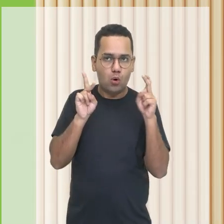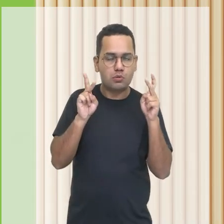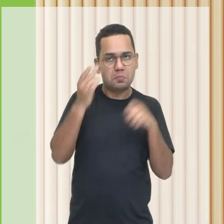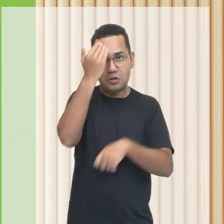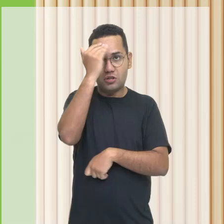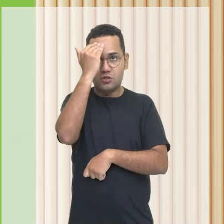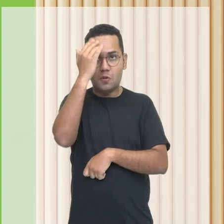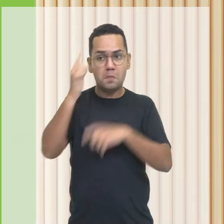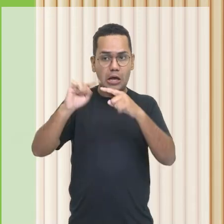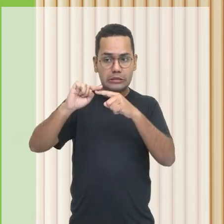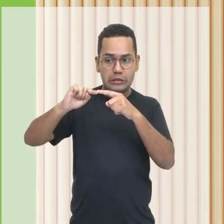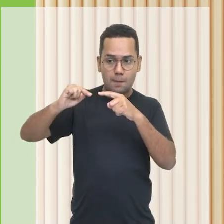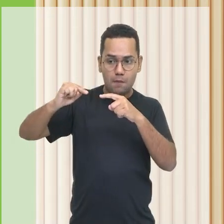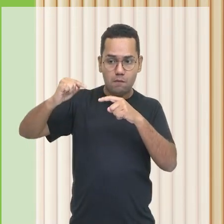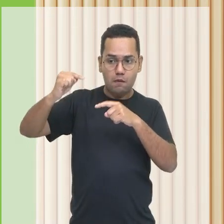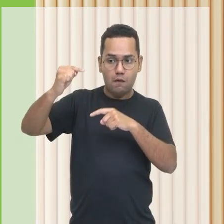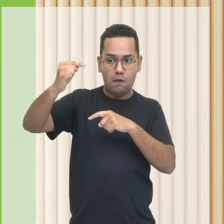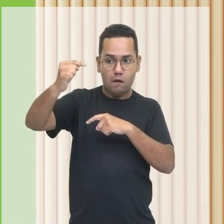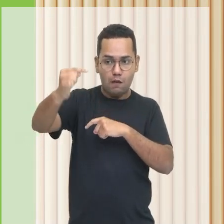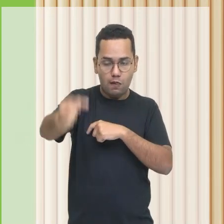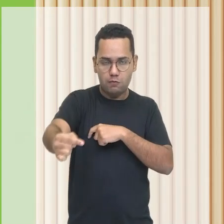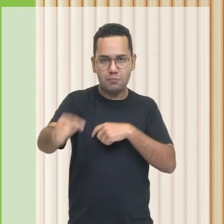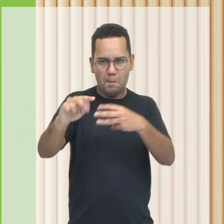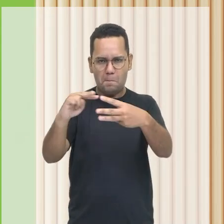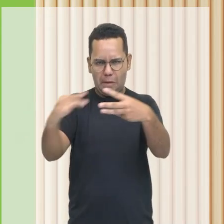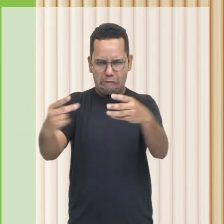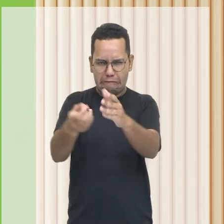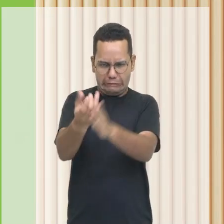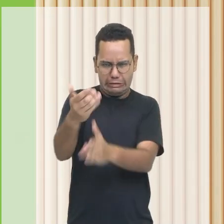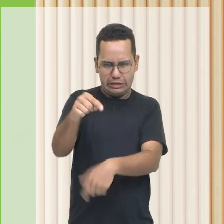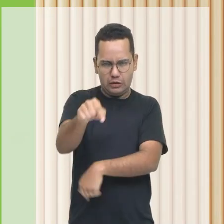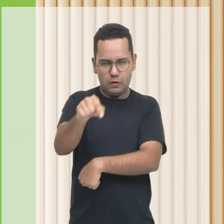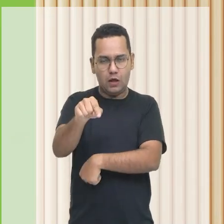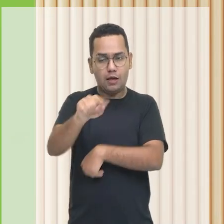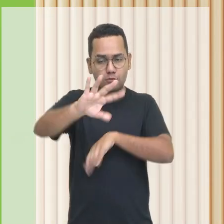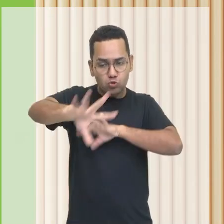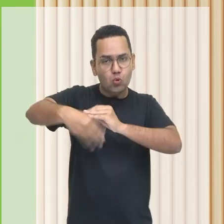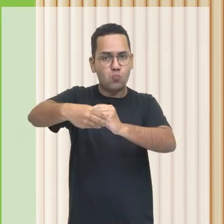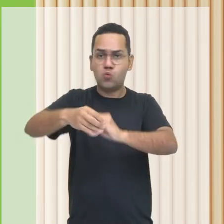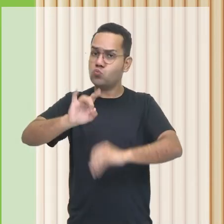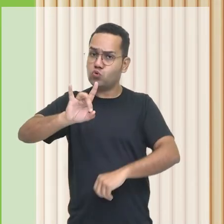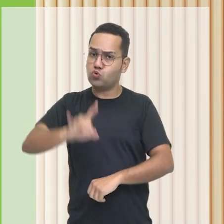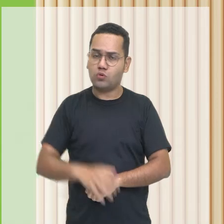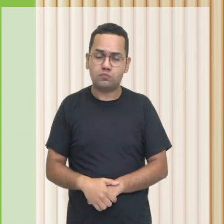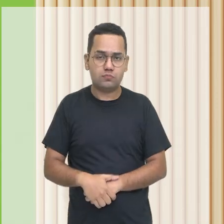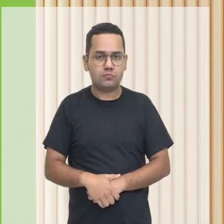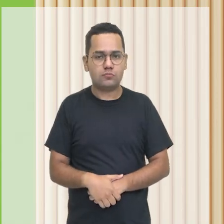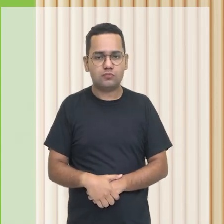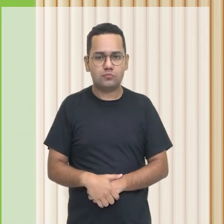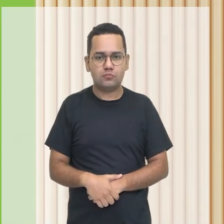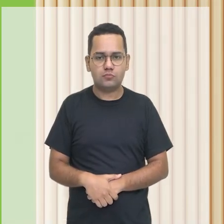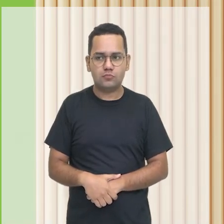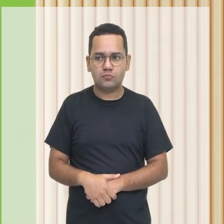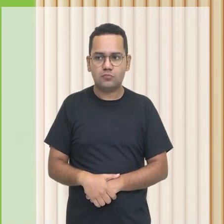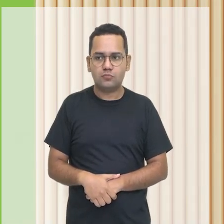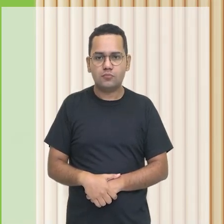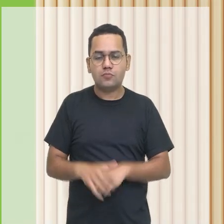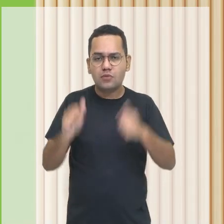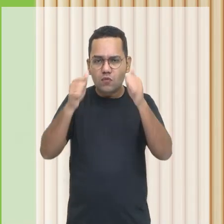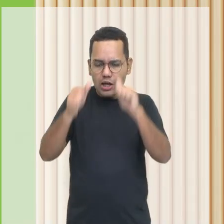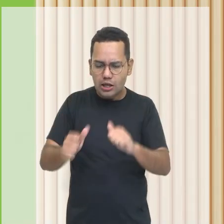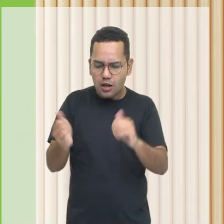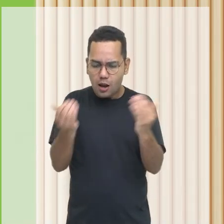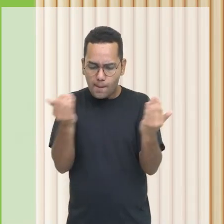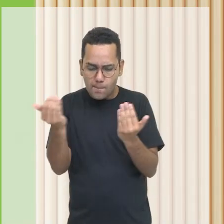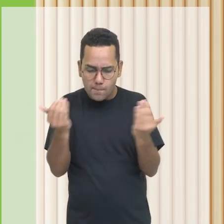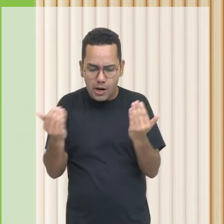veio depois só colaborou com as ideias de Darwin, porque aí foram analisadas as